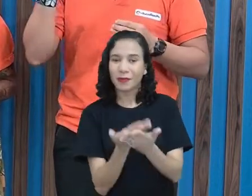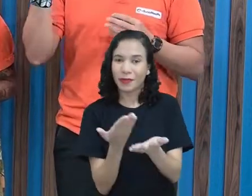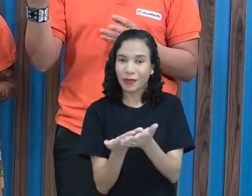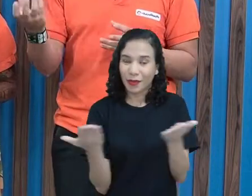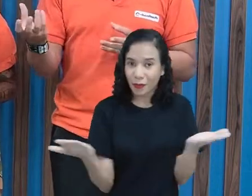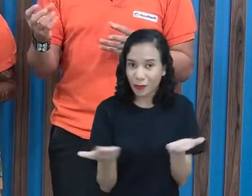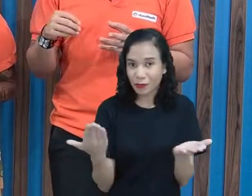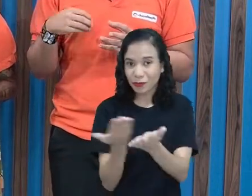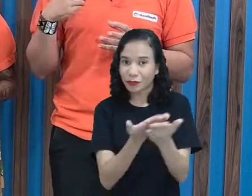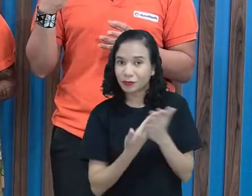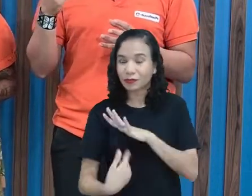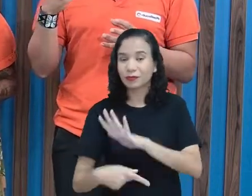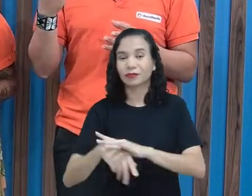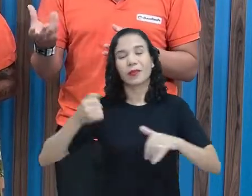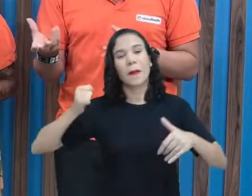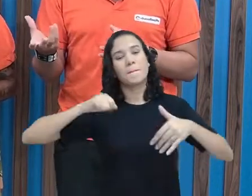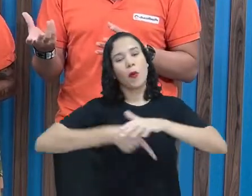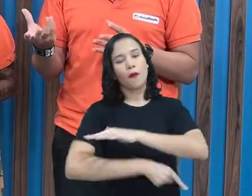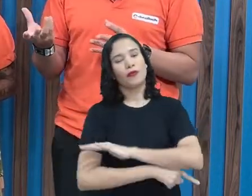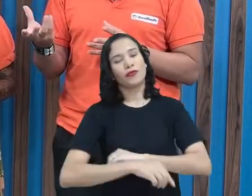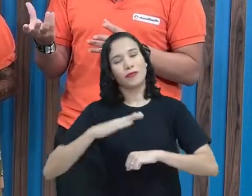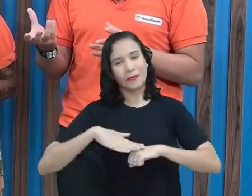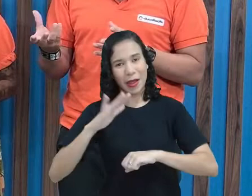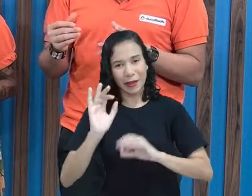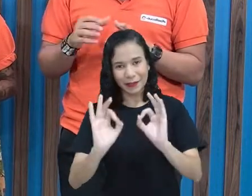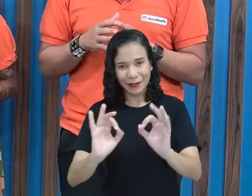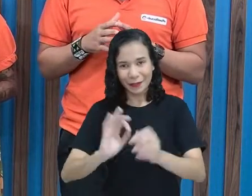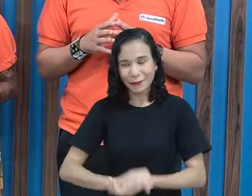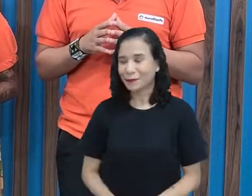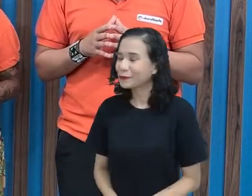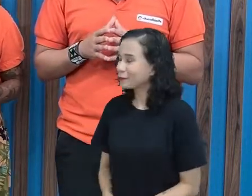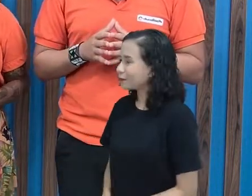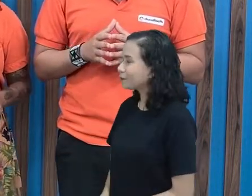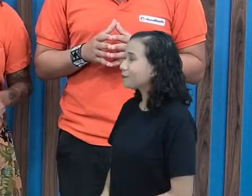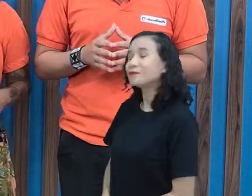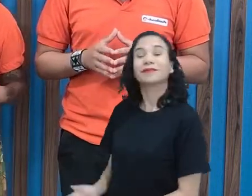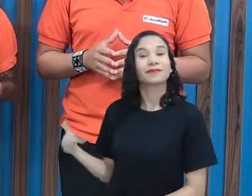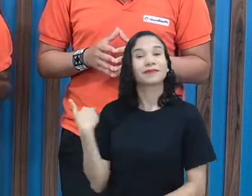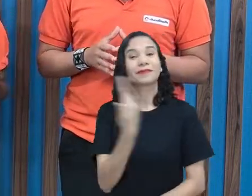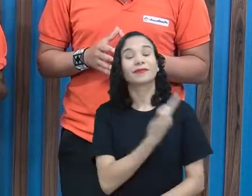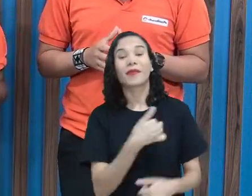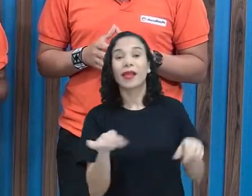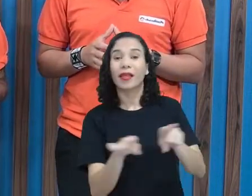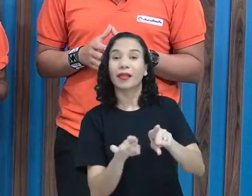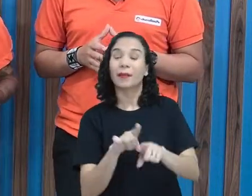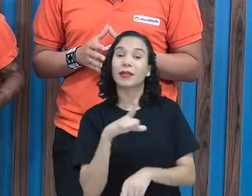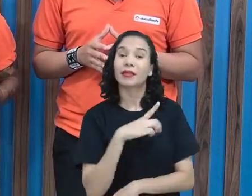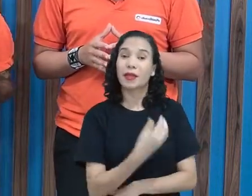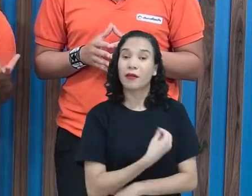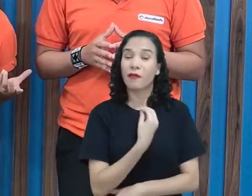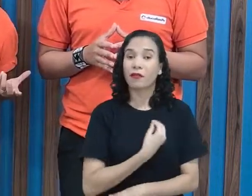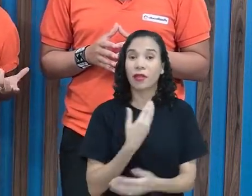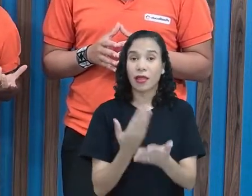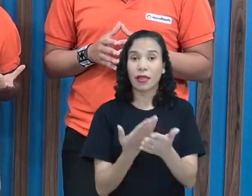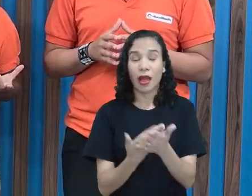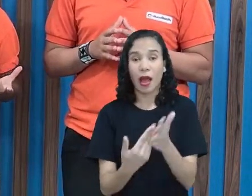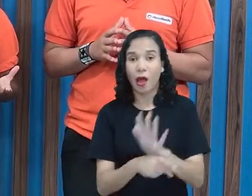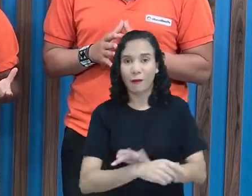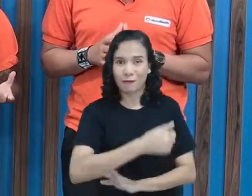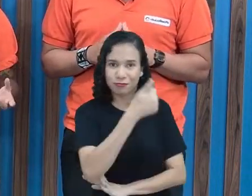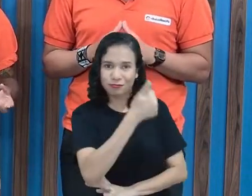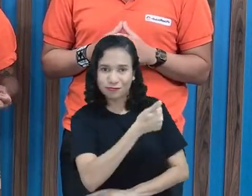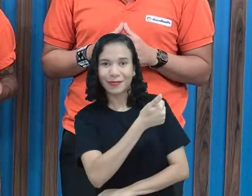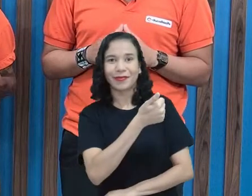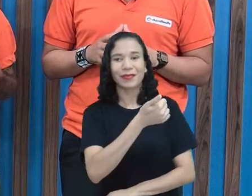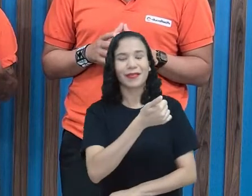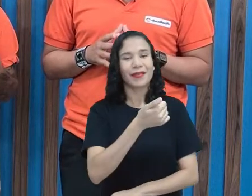vai trabalhar e vai se aprofundar um pouquinho mais, não é isso? Pois é, a gente trouxe muito disso também na nossa aula magna, né? A